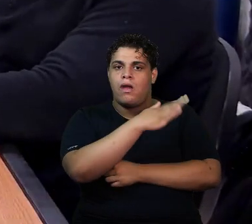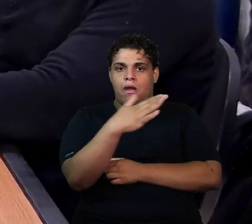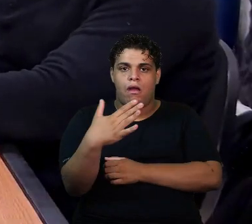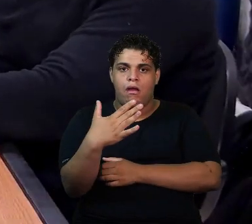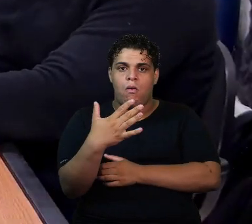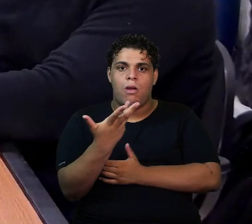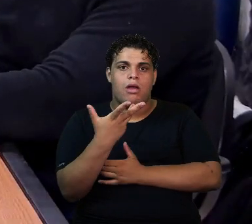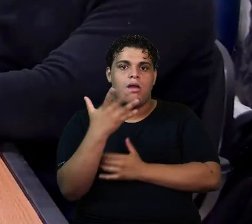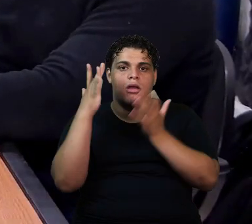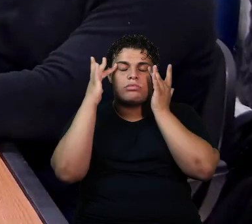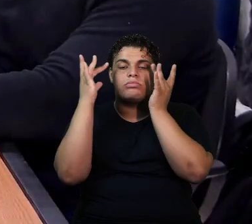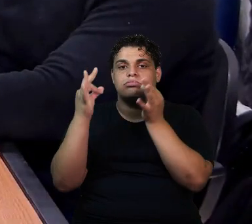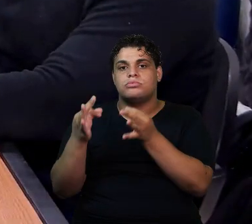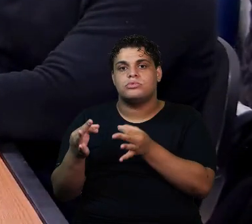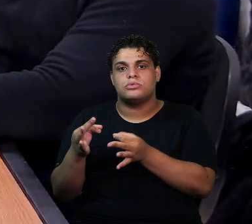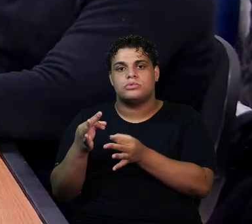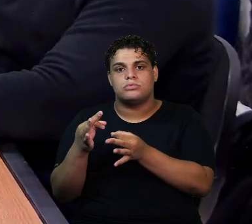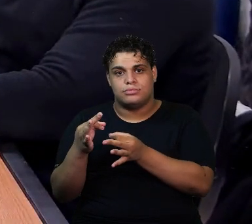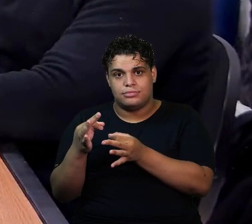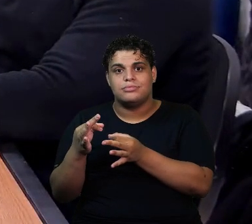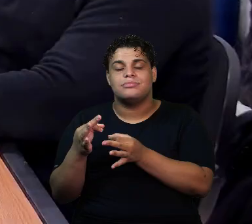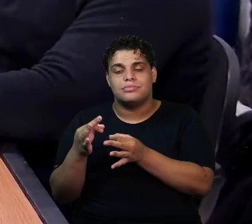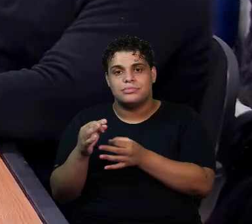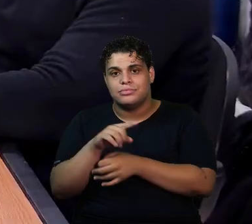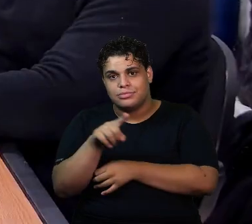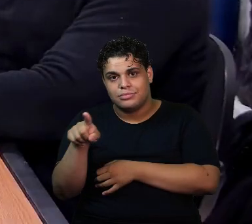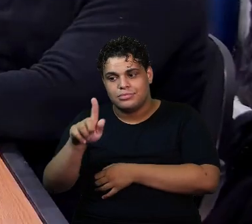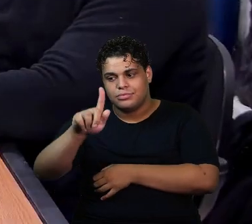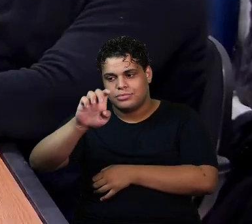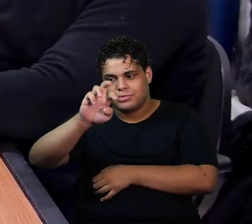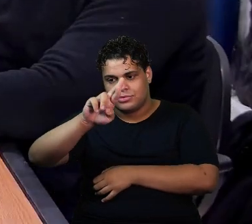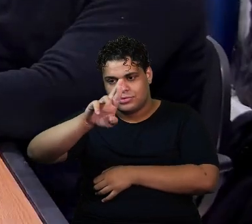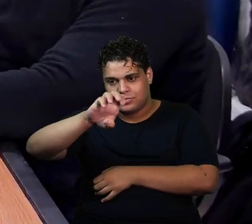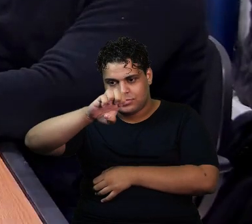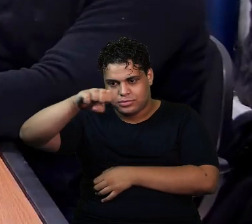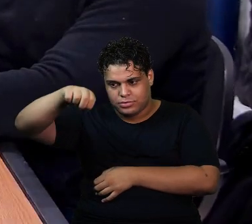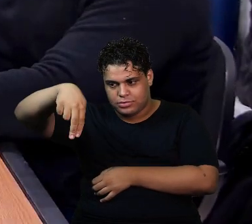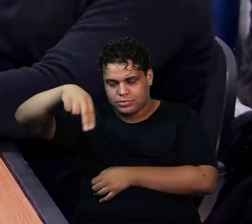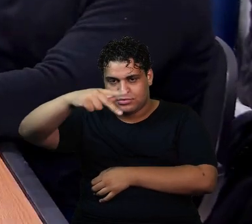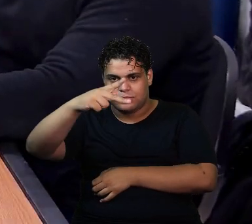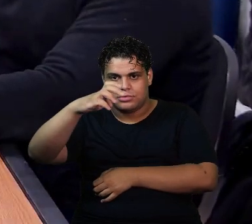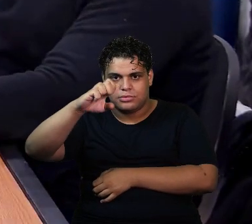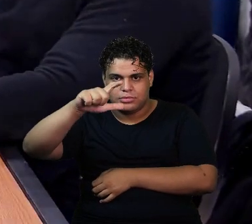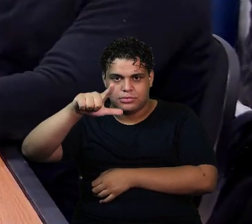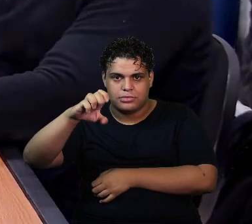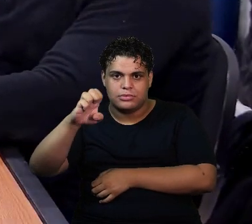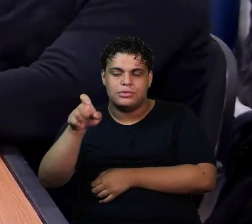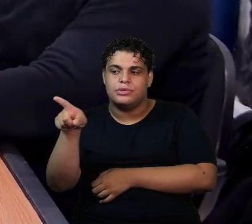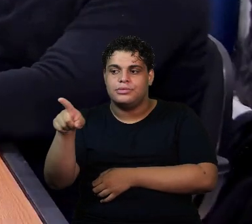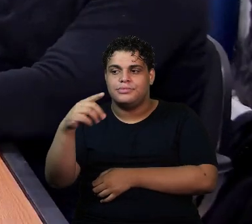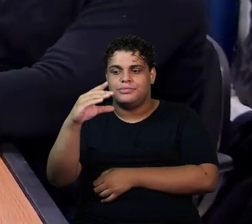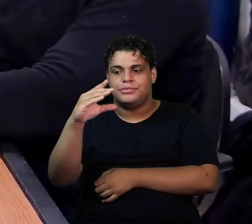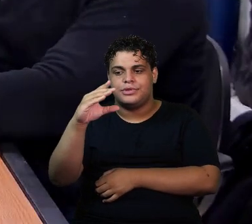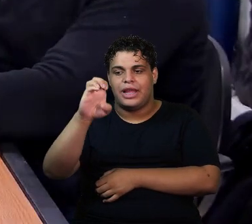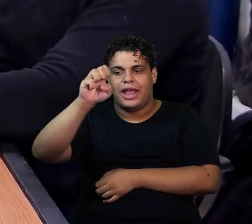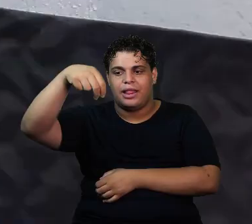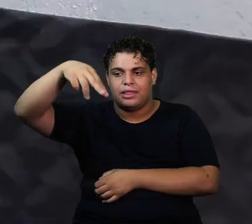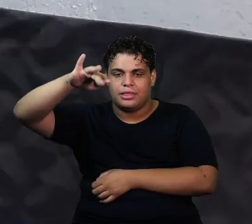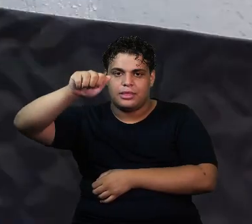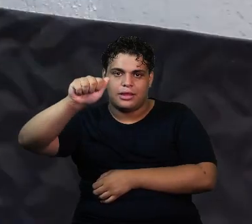na conscientização ambiental, né, então vocês aí no Greenpeace, o Rafael lá no INAT, a gente aqui nesse